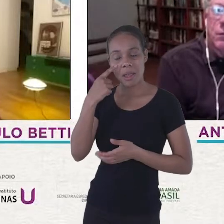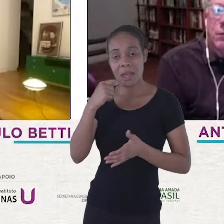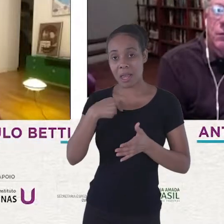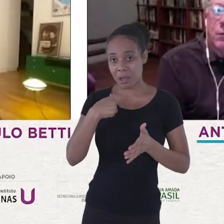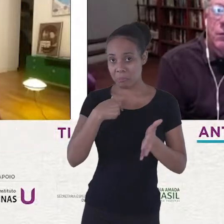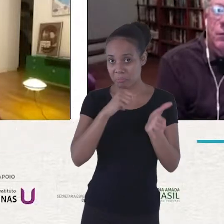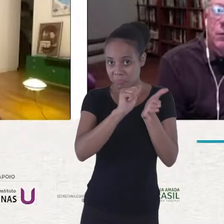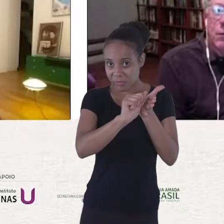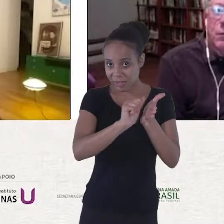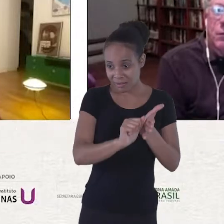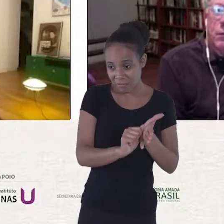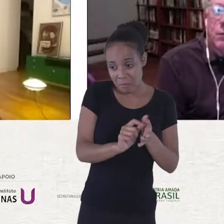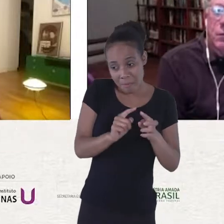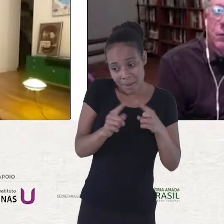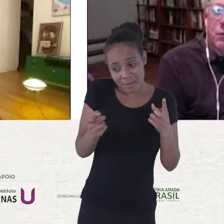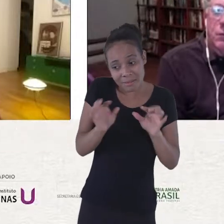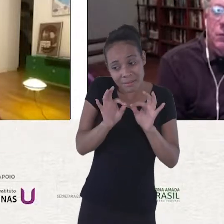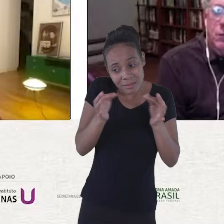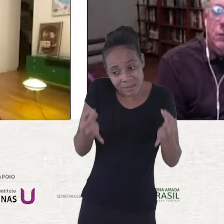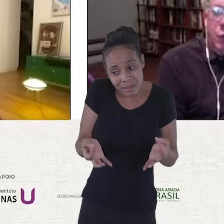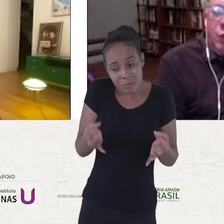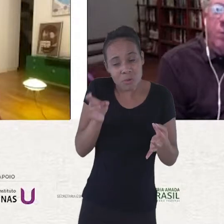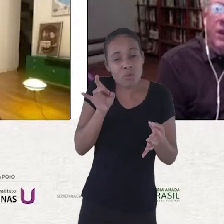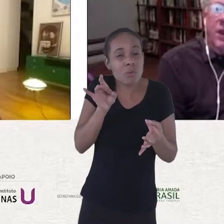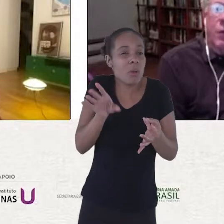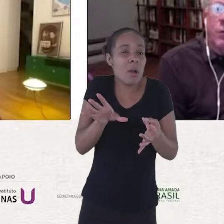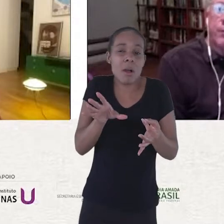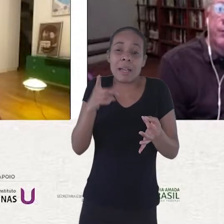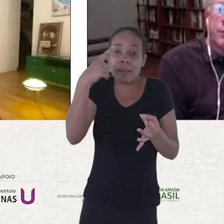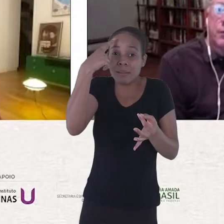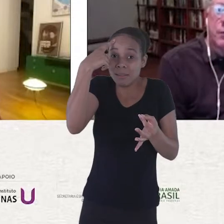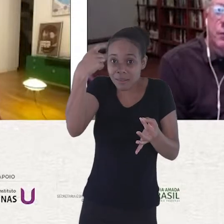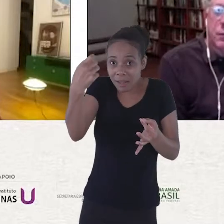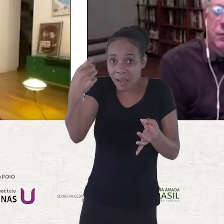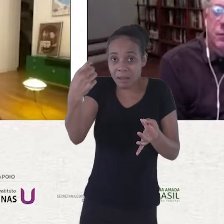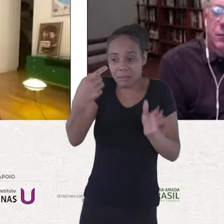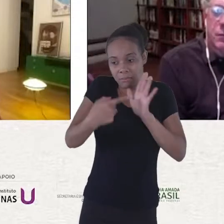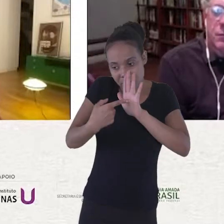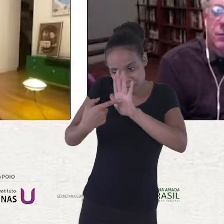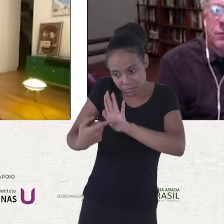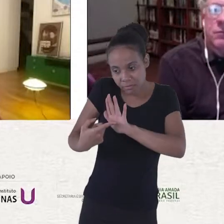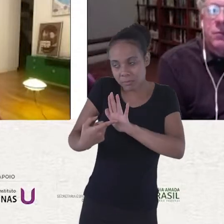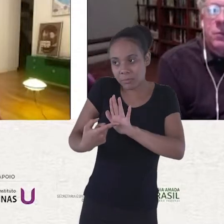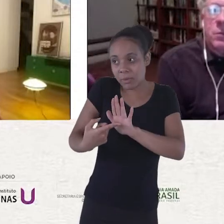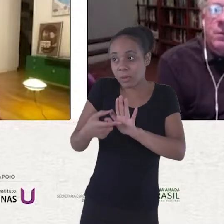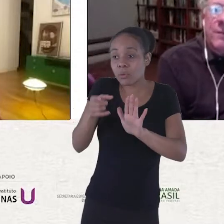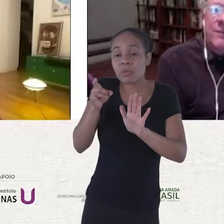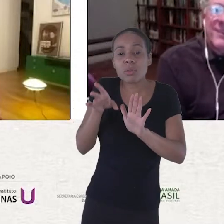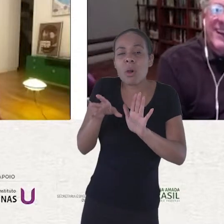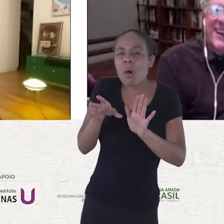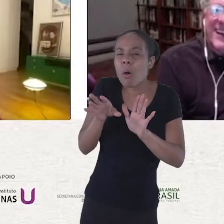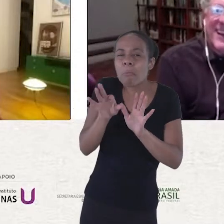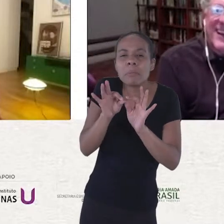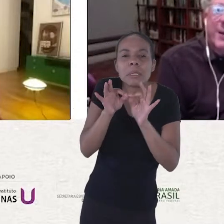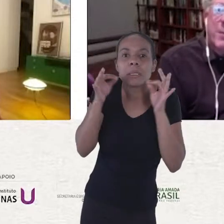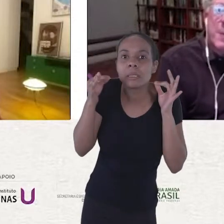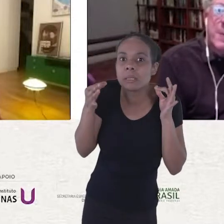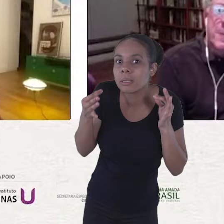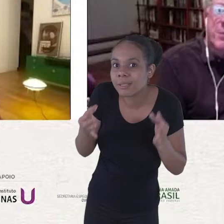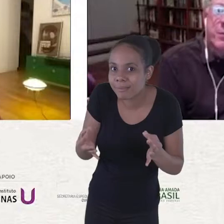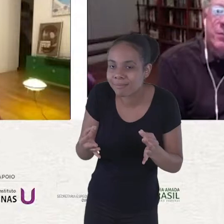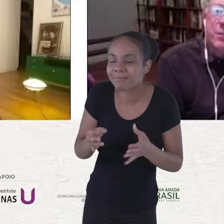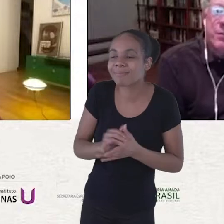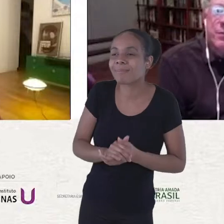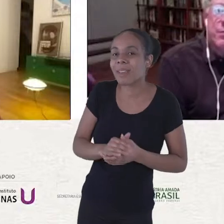que podia se chamar o rascunho do Garimpo de Copião. O copião, graças, você falou certo. Eu